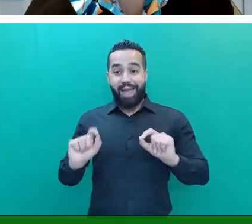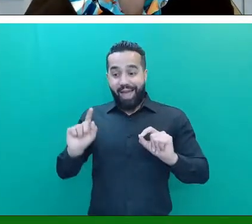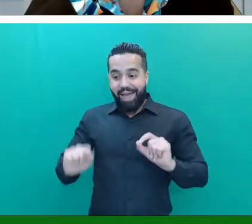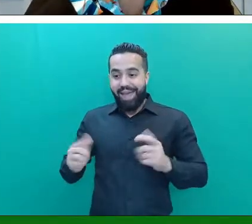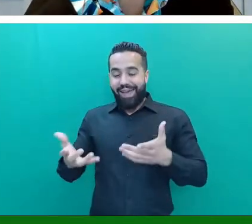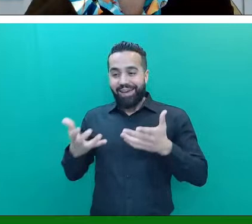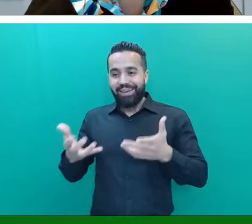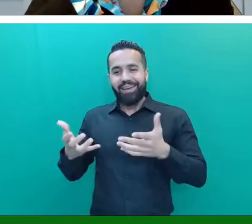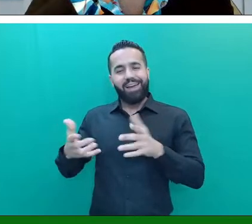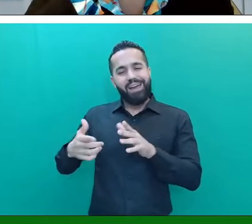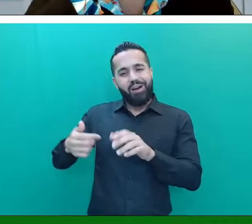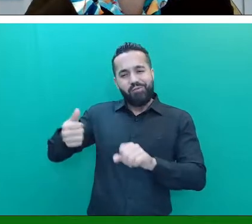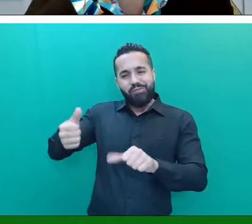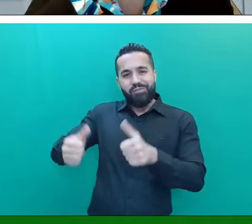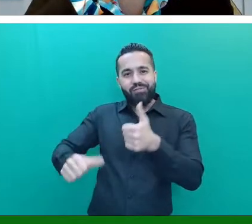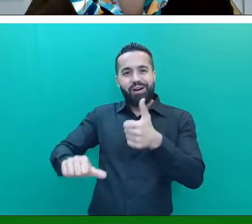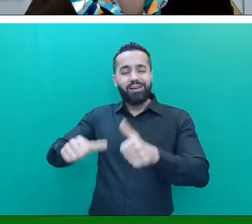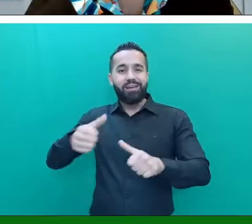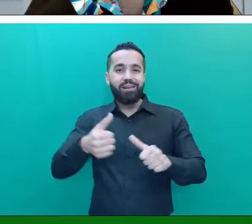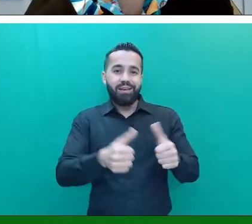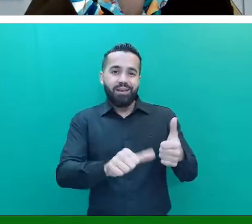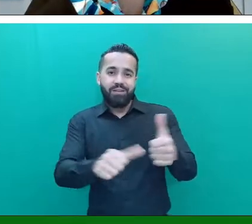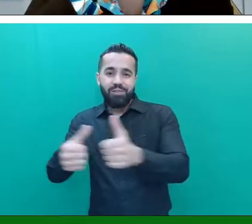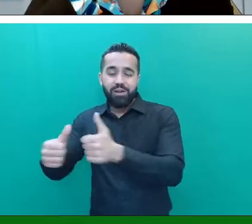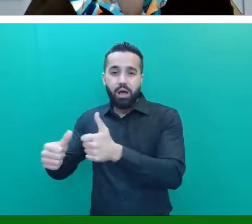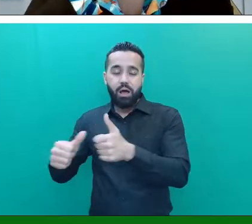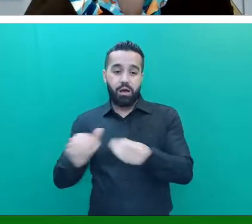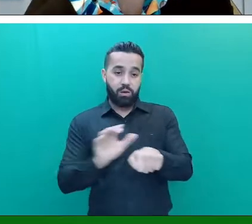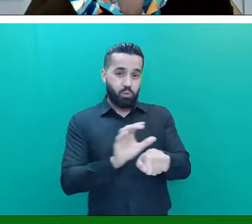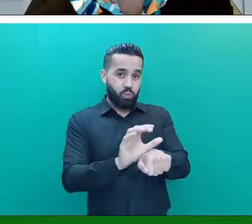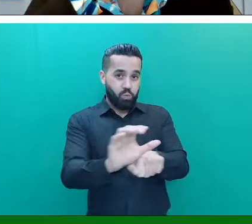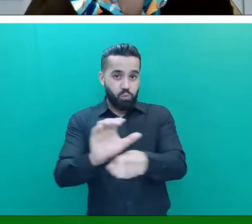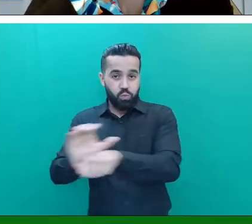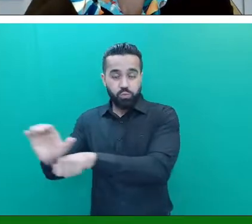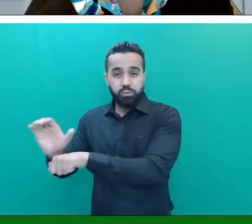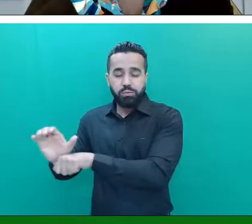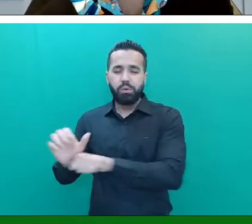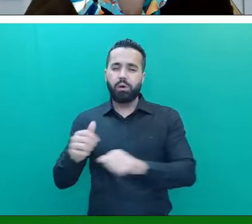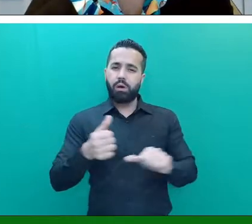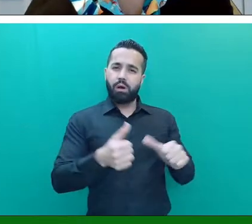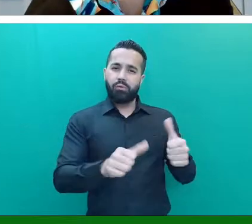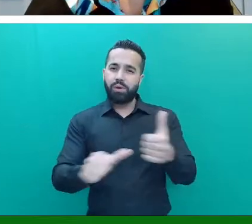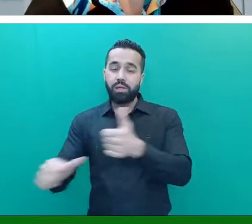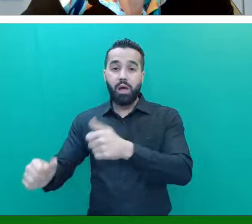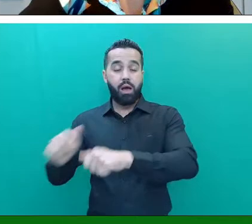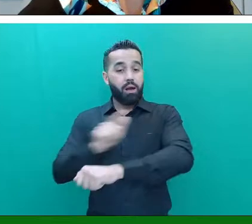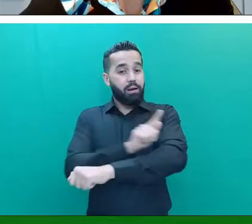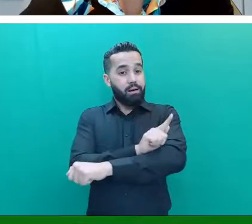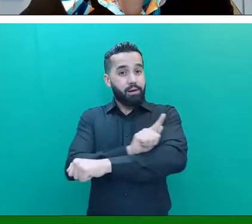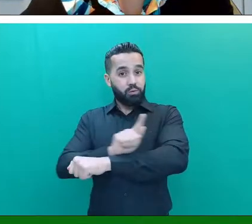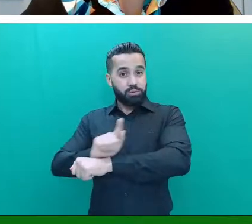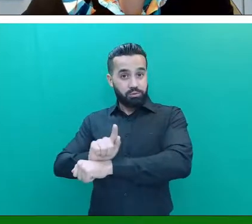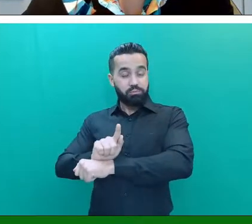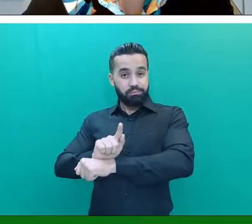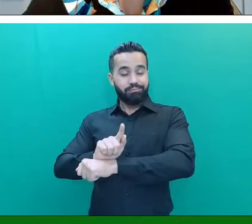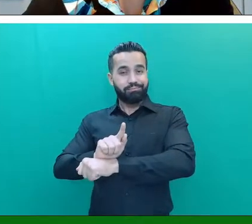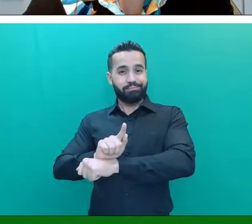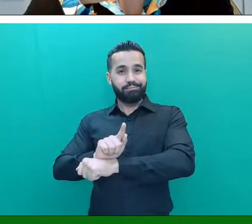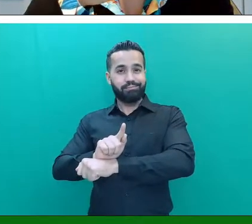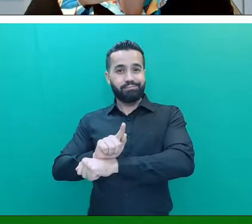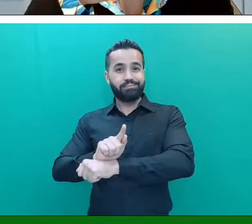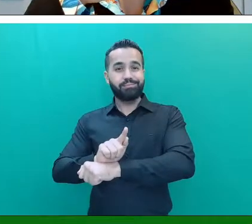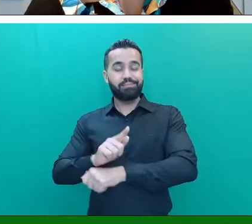fazia dos cursos e da graduação, sobretudo a partir da mensagem obtida pelos